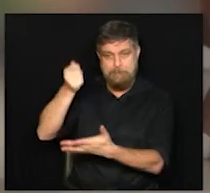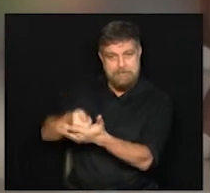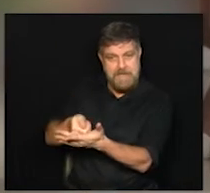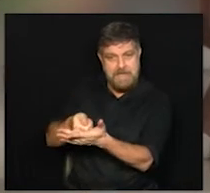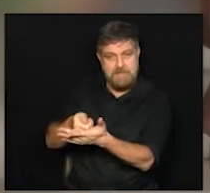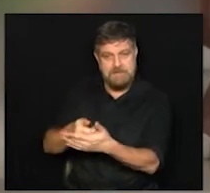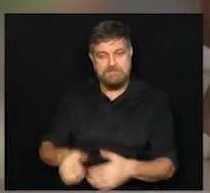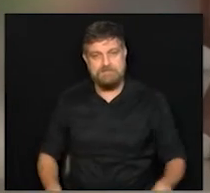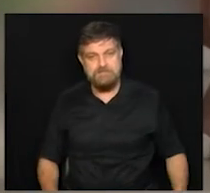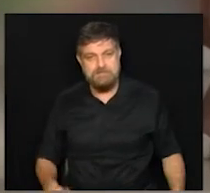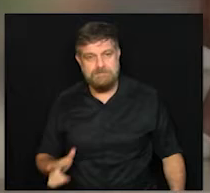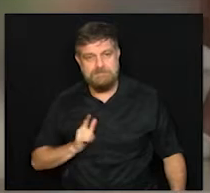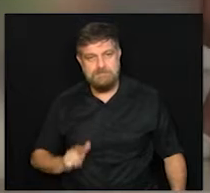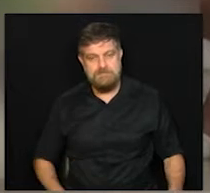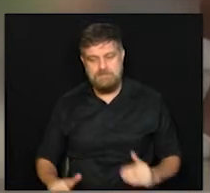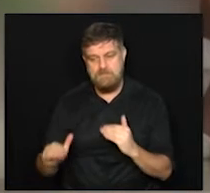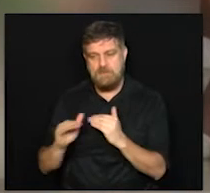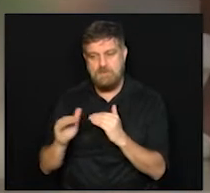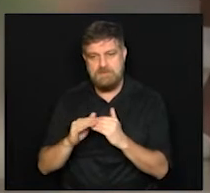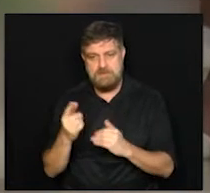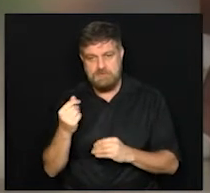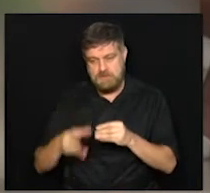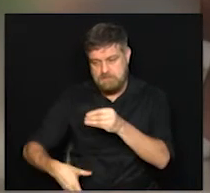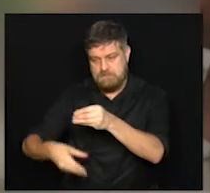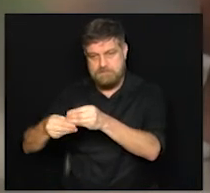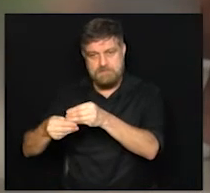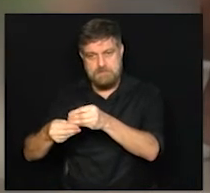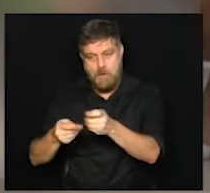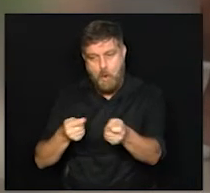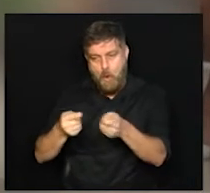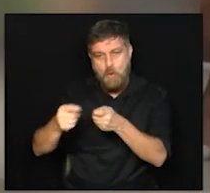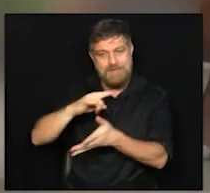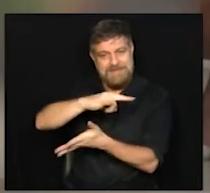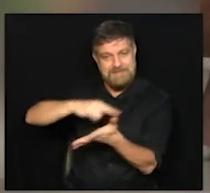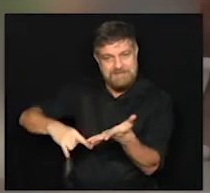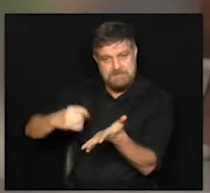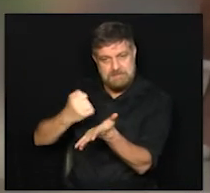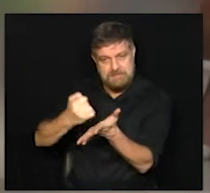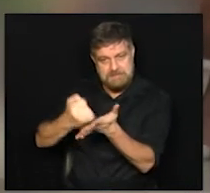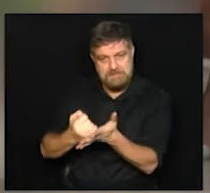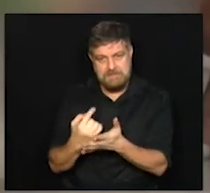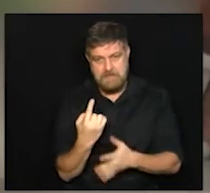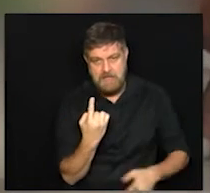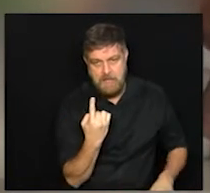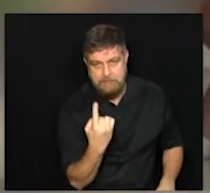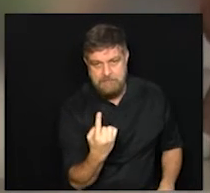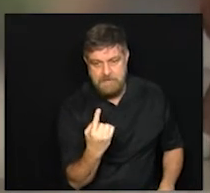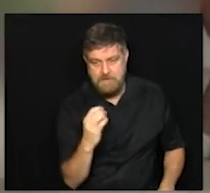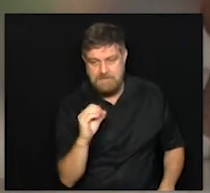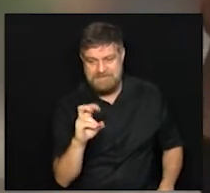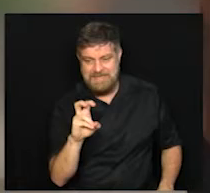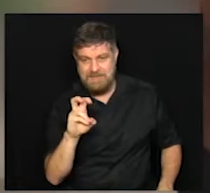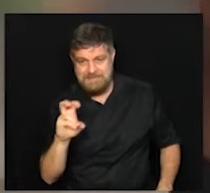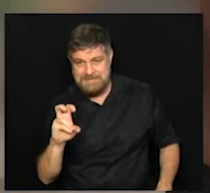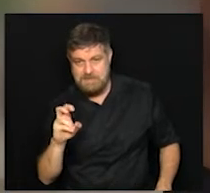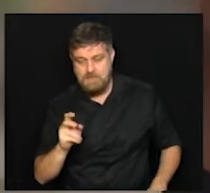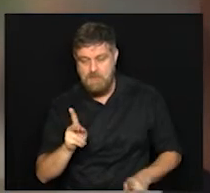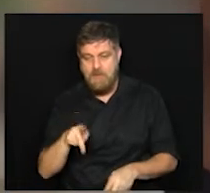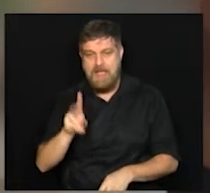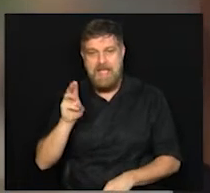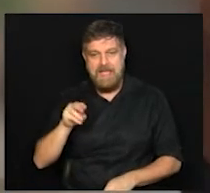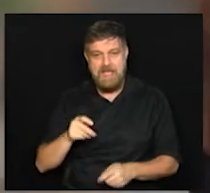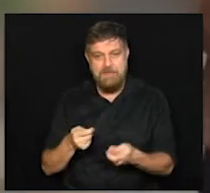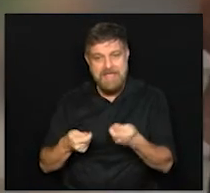para o reequilíbrio econômico-financeiro dos contratos de 1.005 quilômetros de rodovias